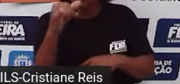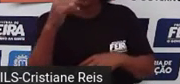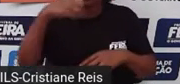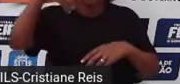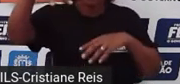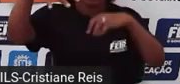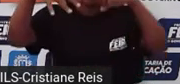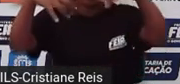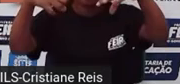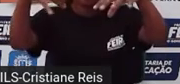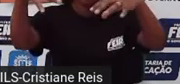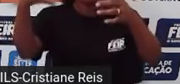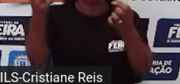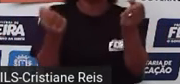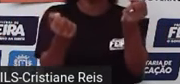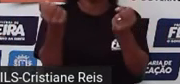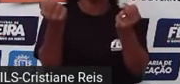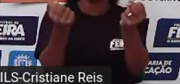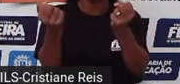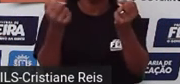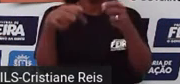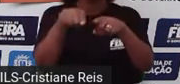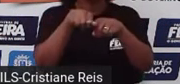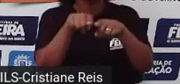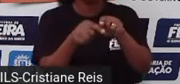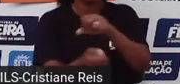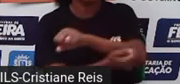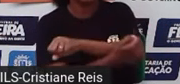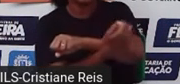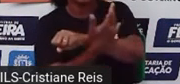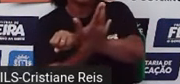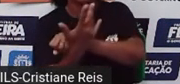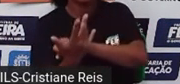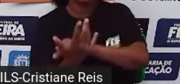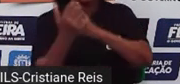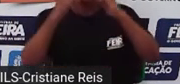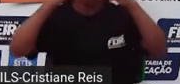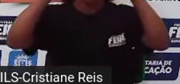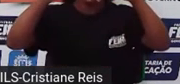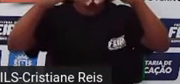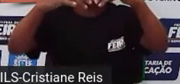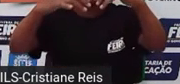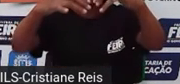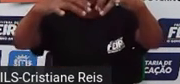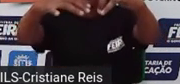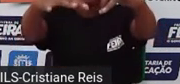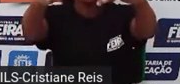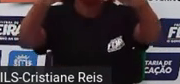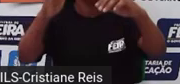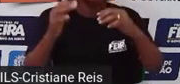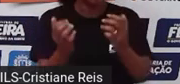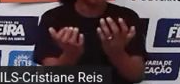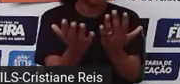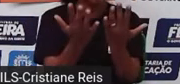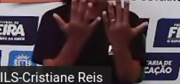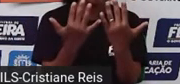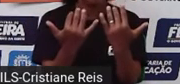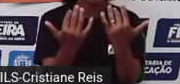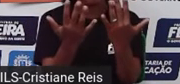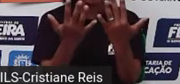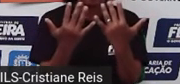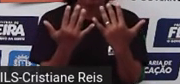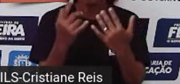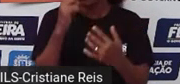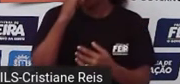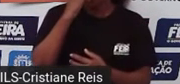transporte a questão da irrigação E como eles são muito utilizados só para a gente ter uma ideia aqui na Índia a gente tem um rio Ganges